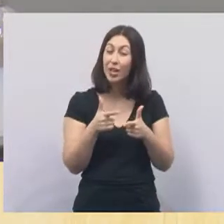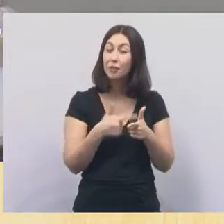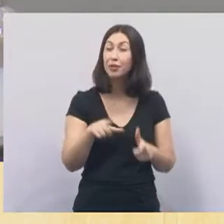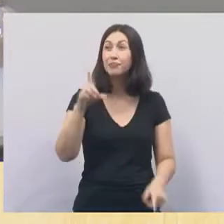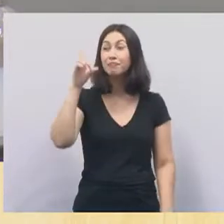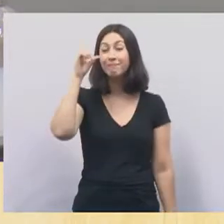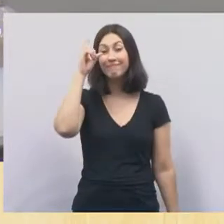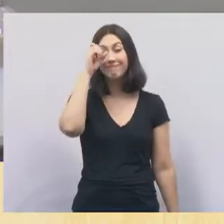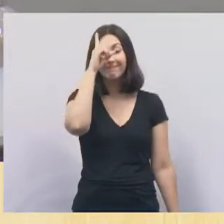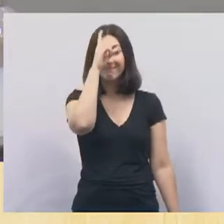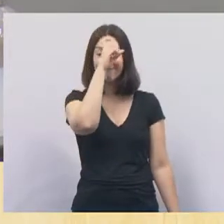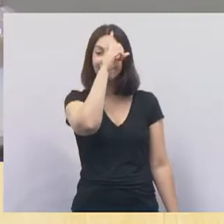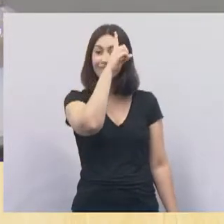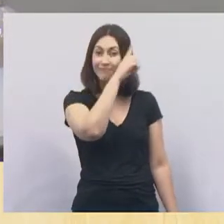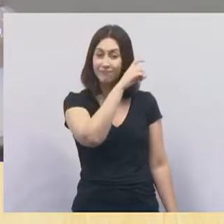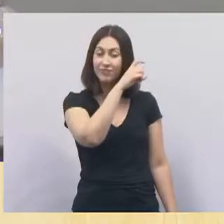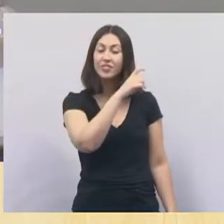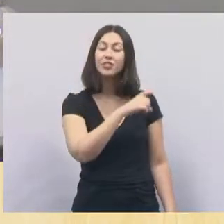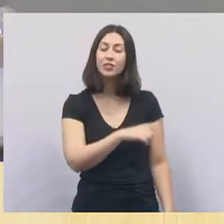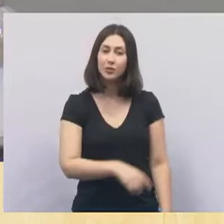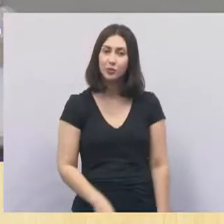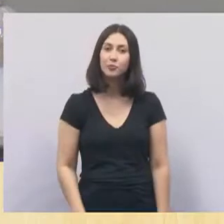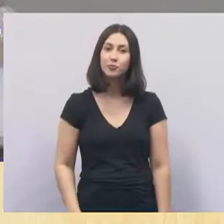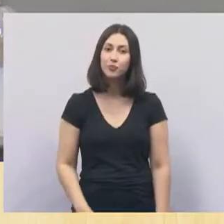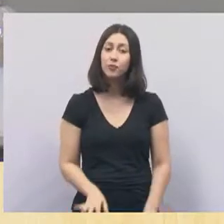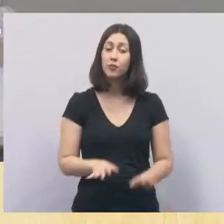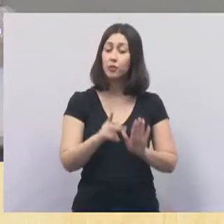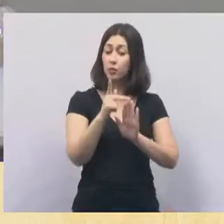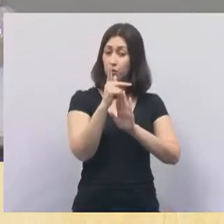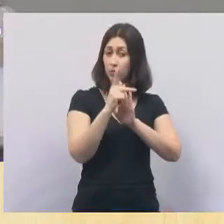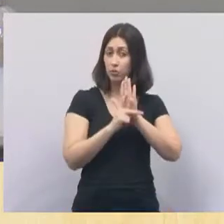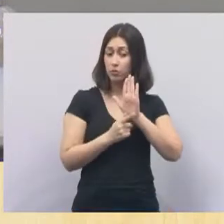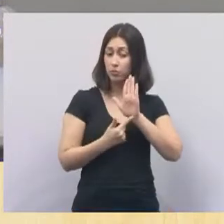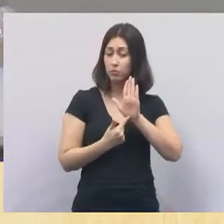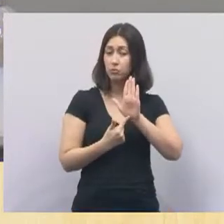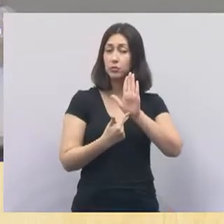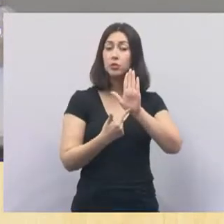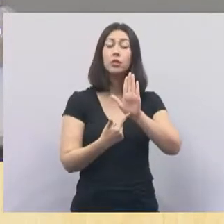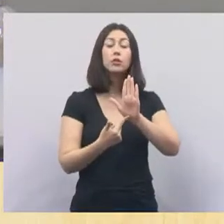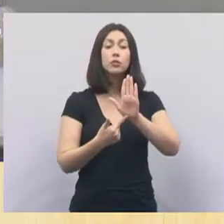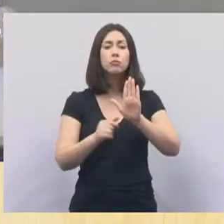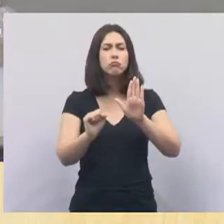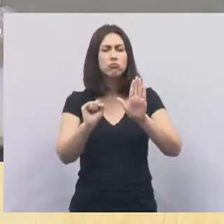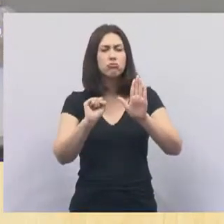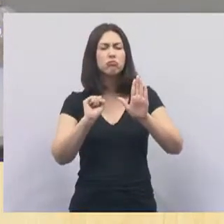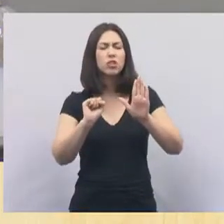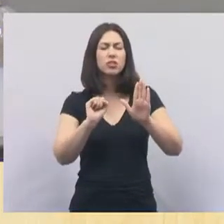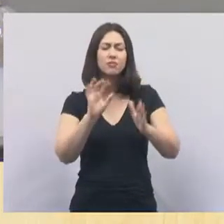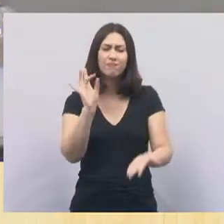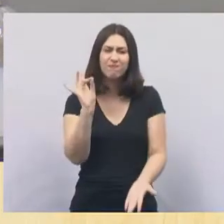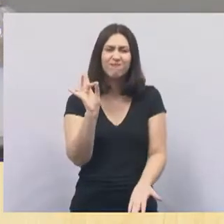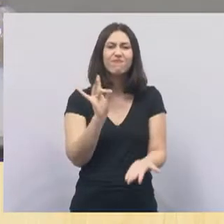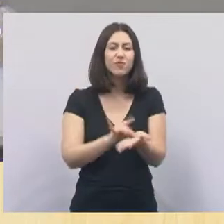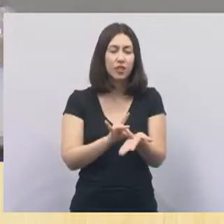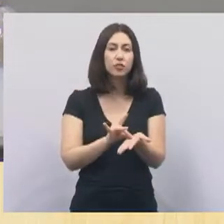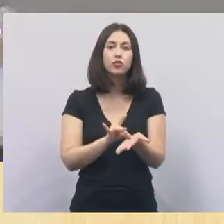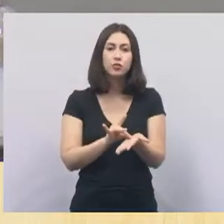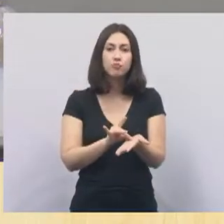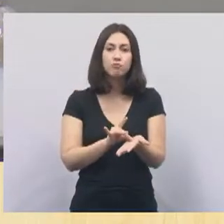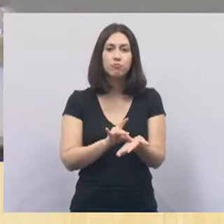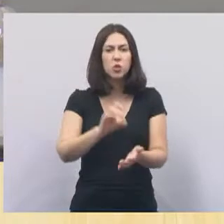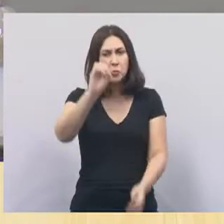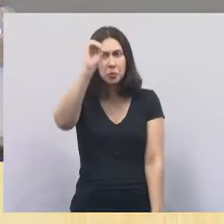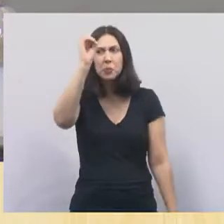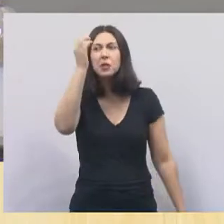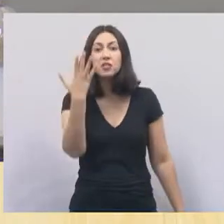difícil que este projeto ele possa realmente ser